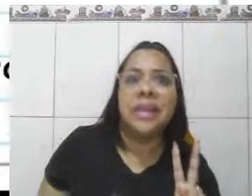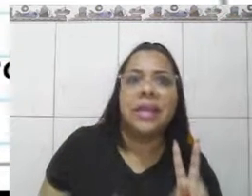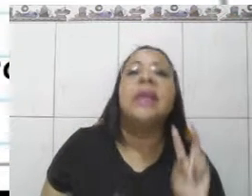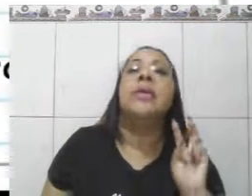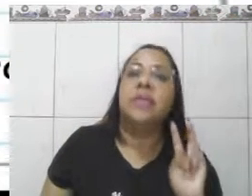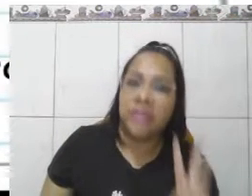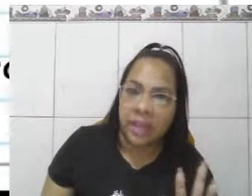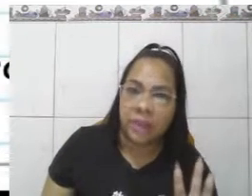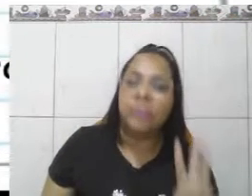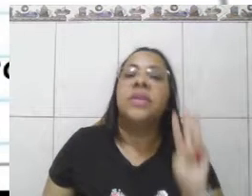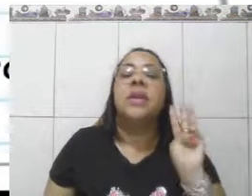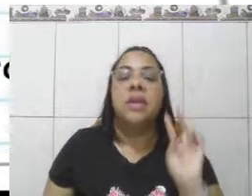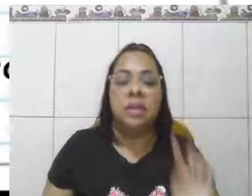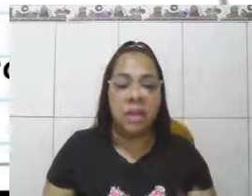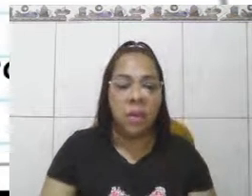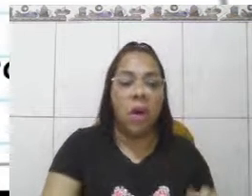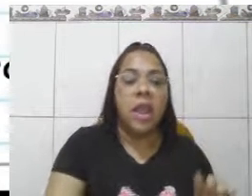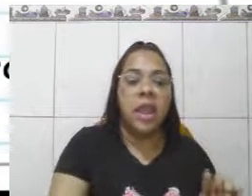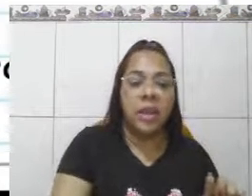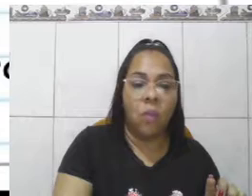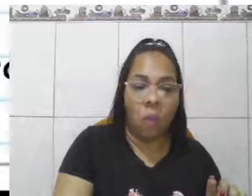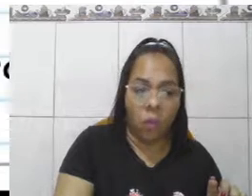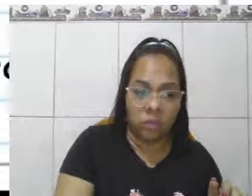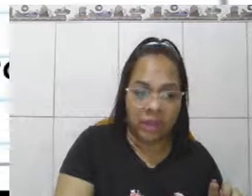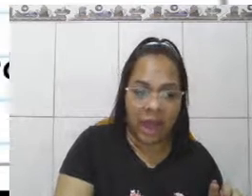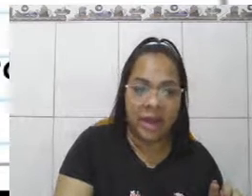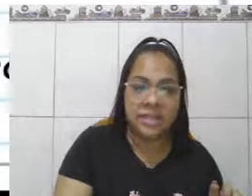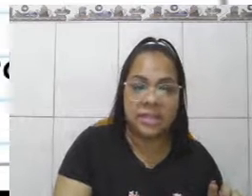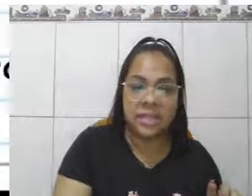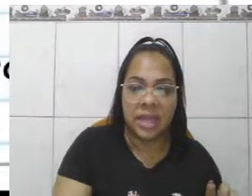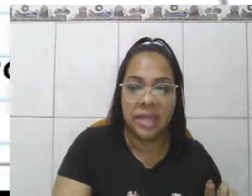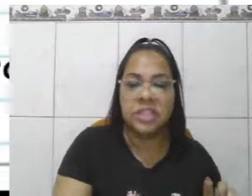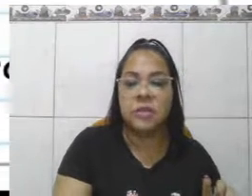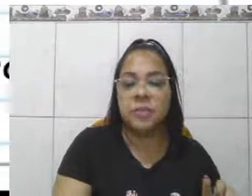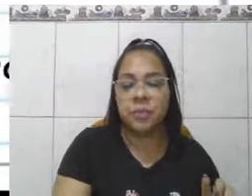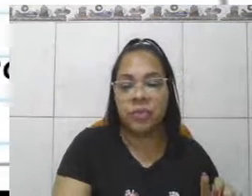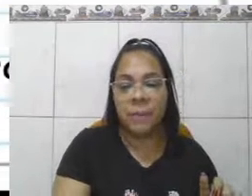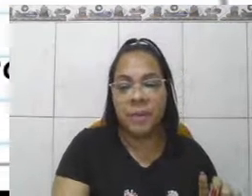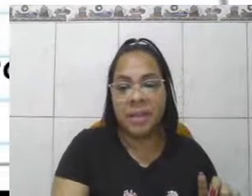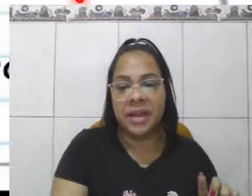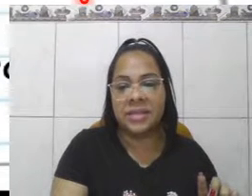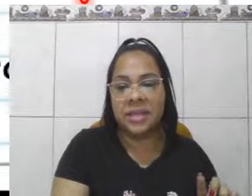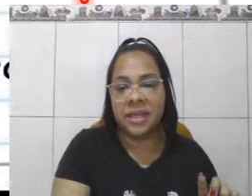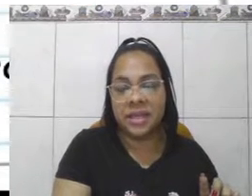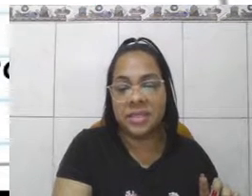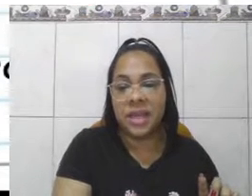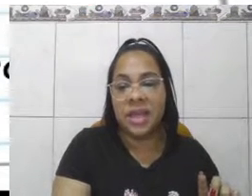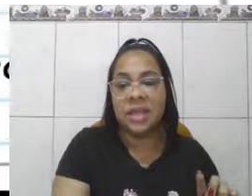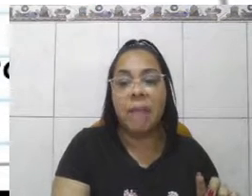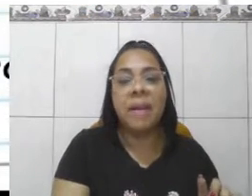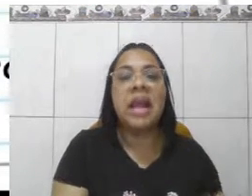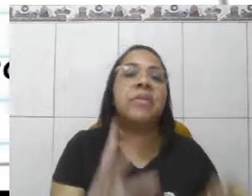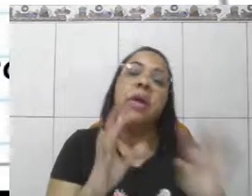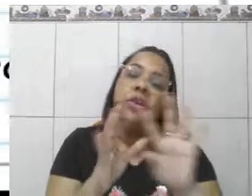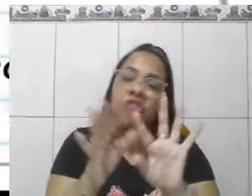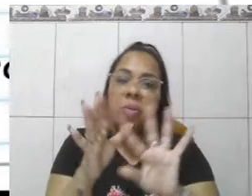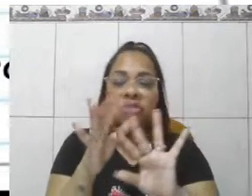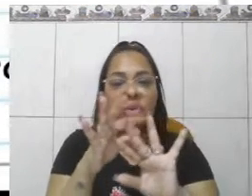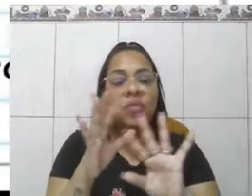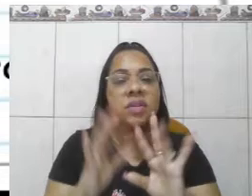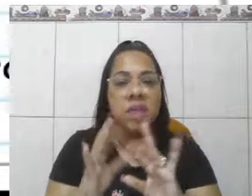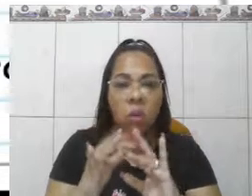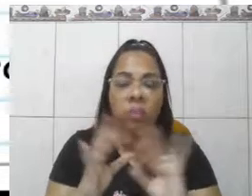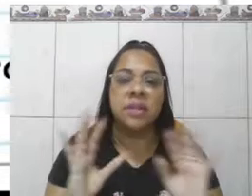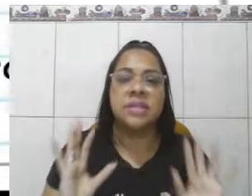Estre, T. Então, ó, é encontrar as três primeiras letras da palavra.